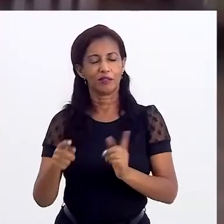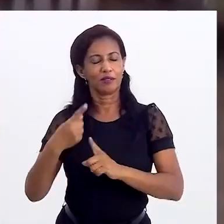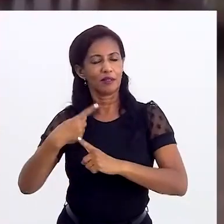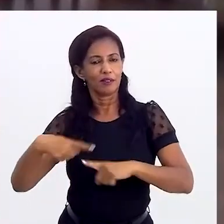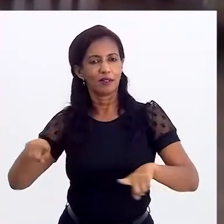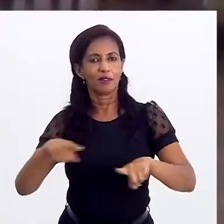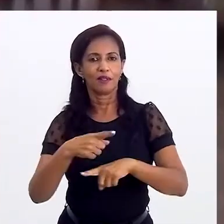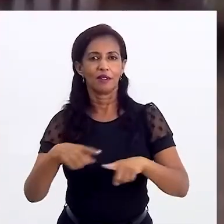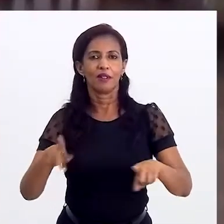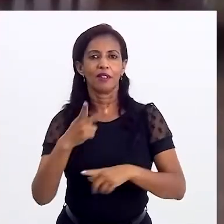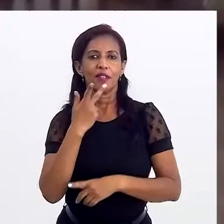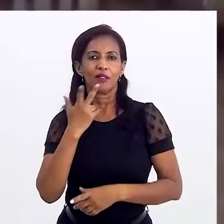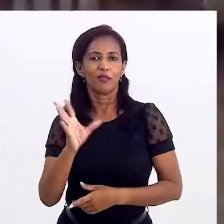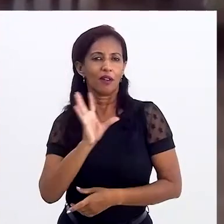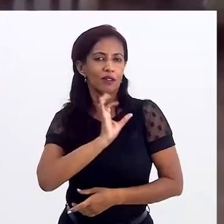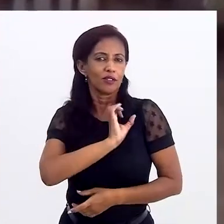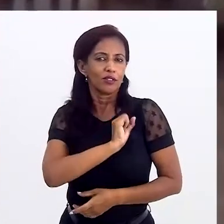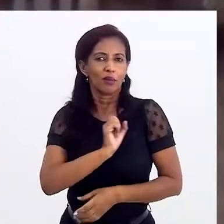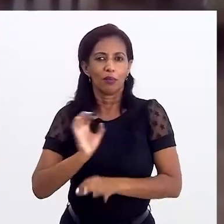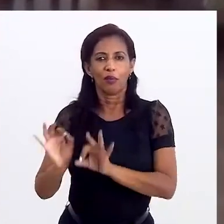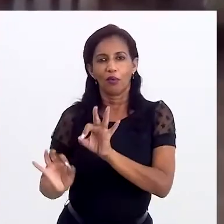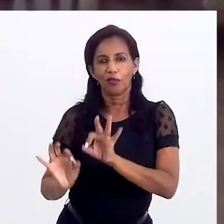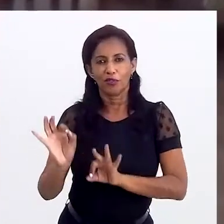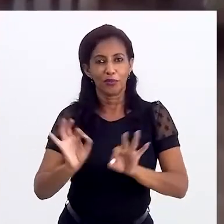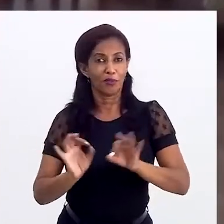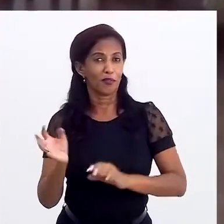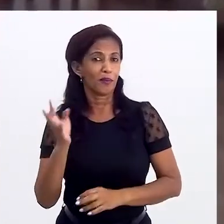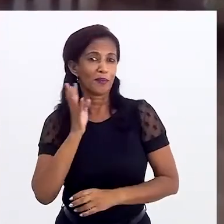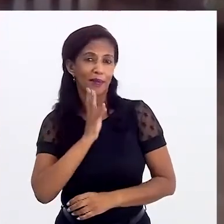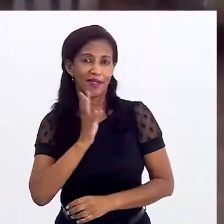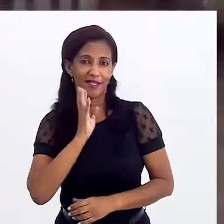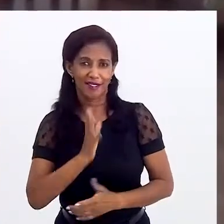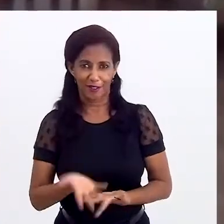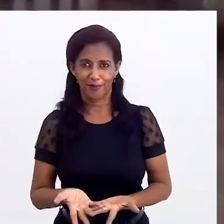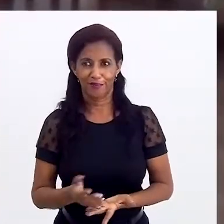que fala de amor de uma maneira muito bem humorada.